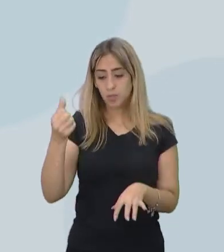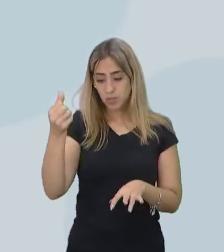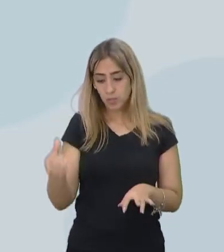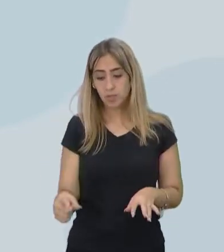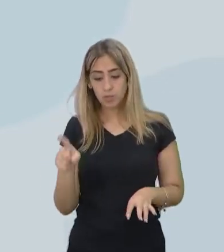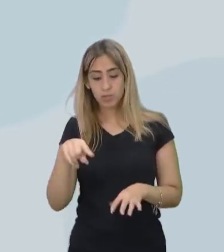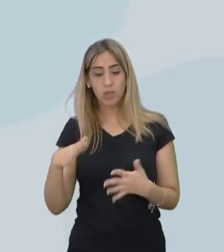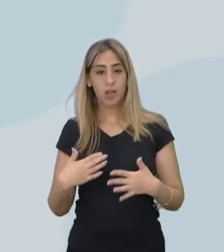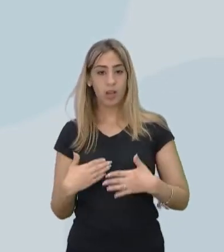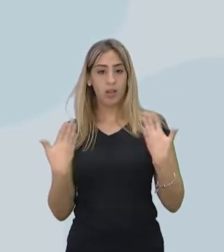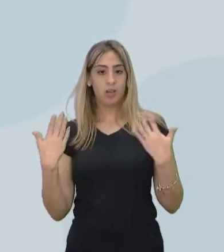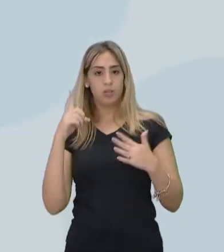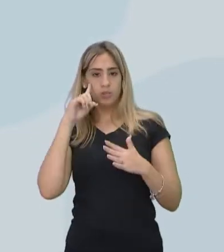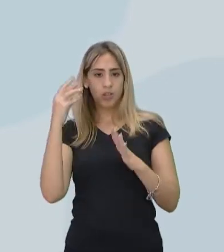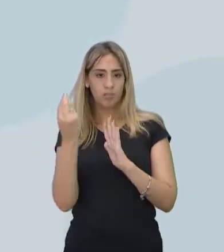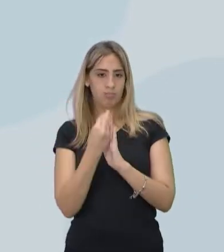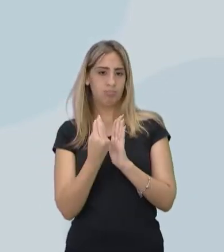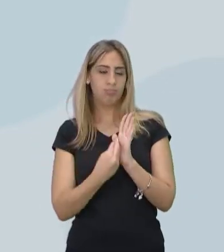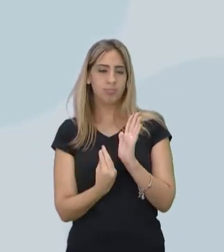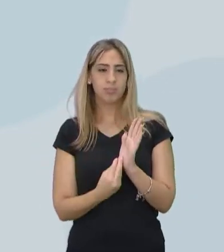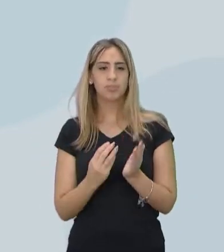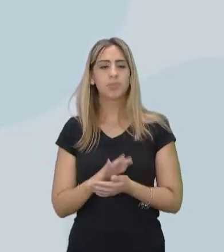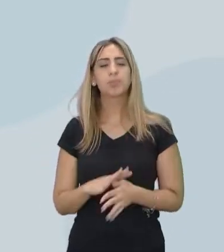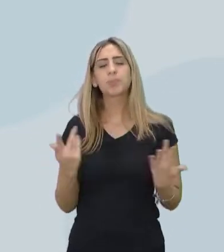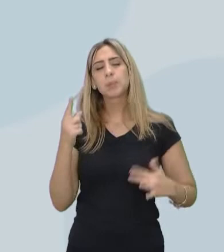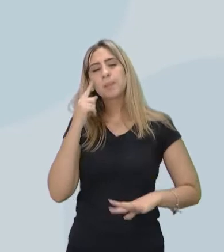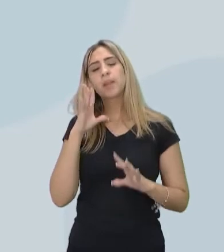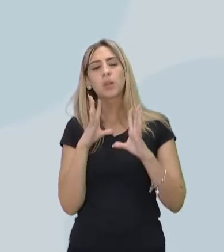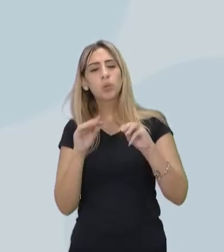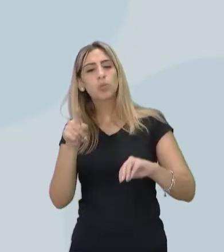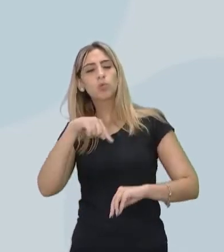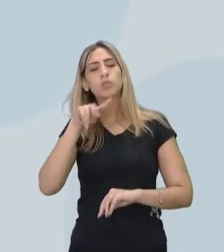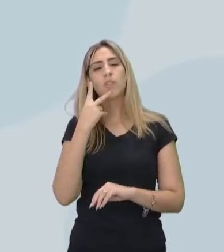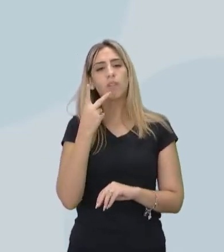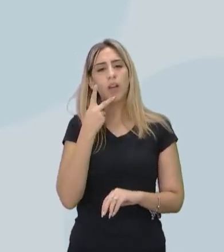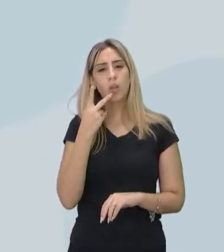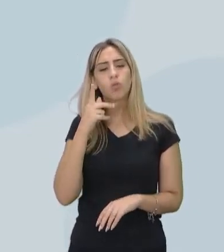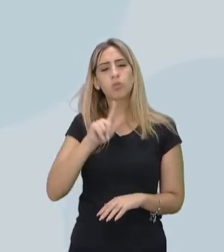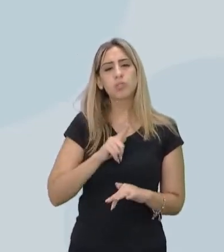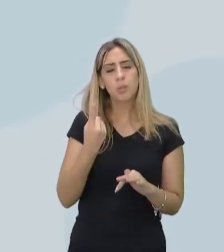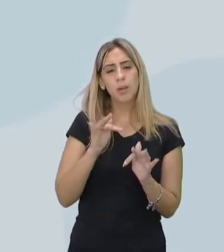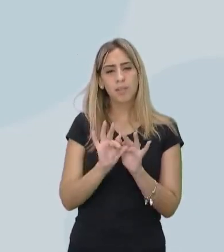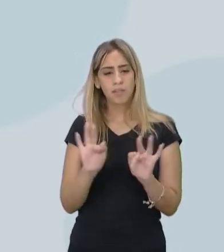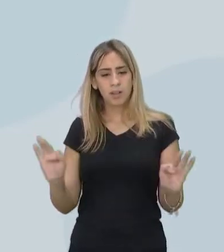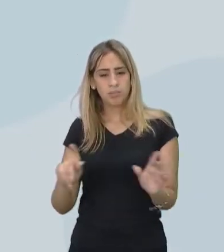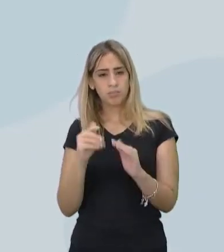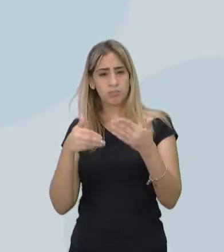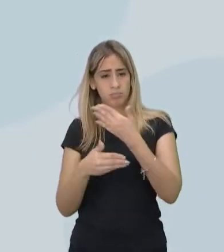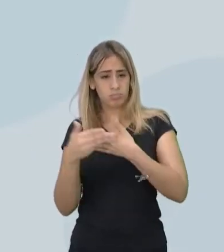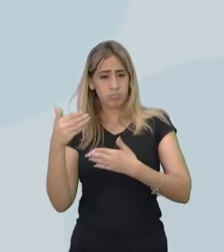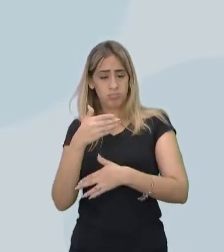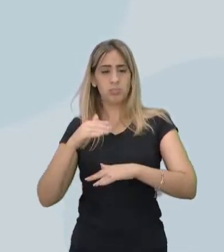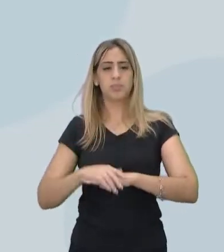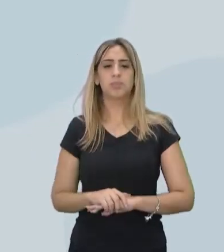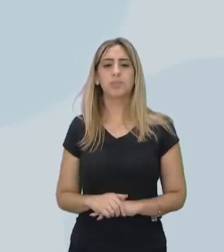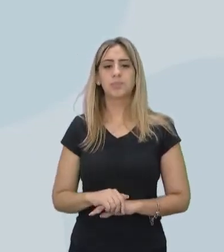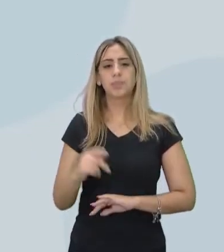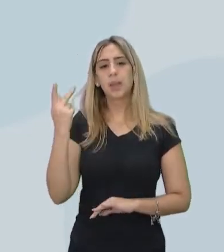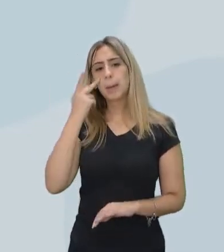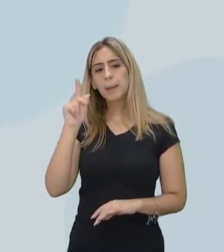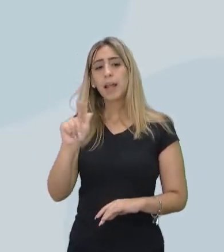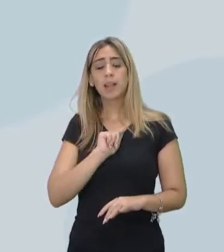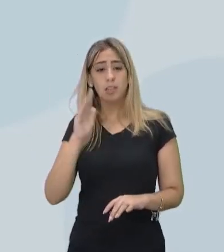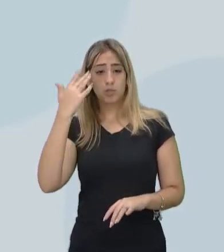se surpreender com o seu diário de bordo. E aí, Mara, pensando em tudo que você falou, eu tenho uma frase aqui na telinha dizendo assim, ó. Para